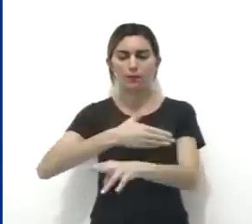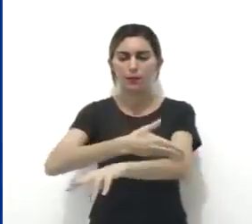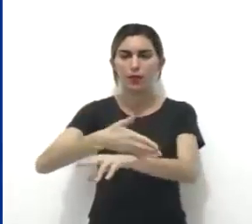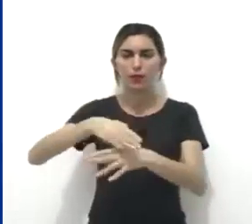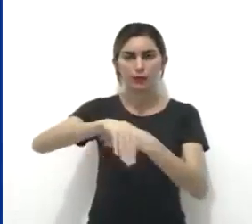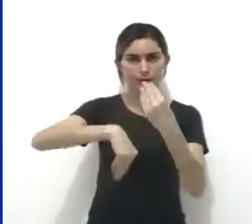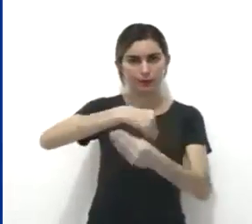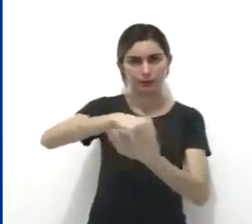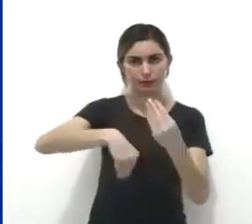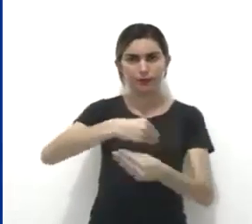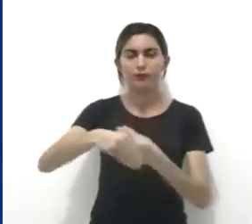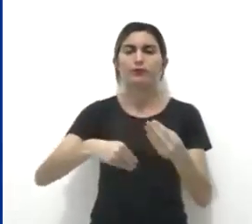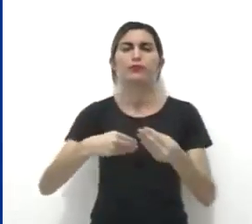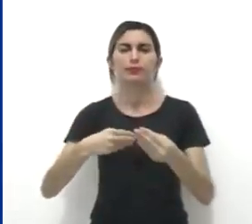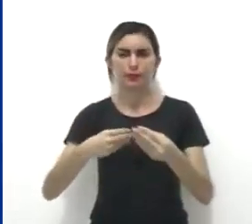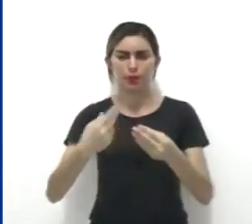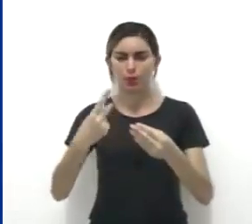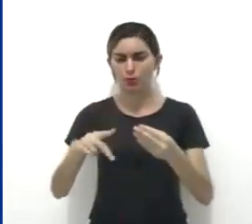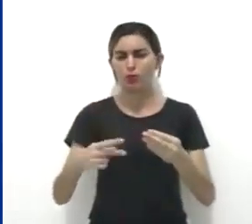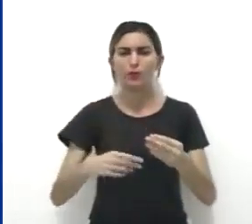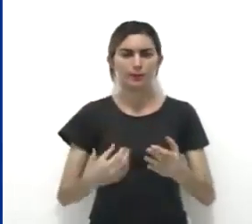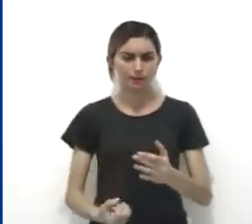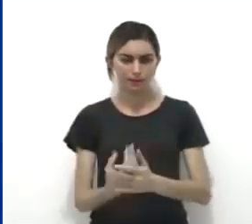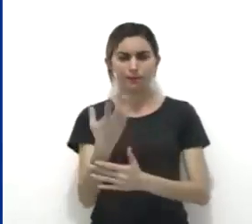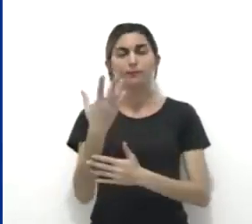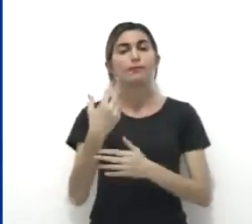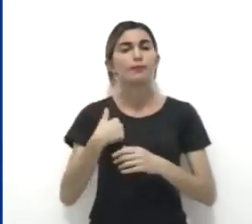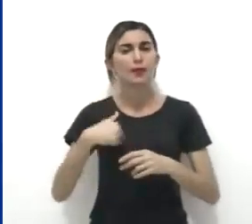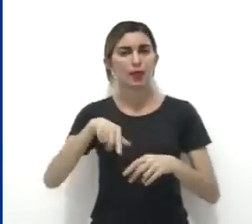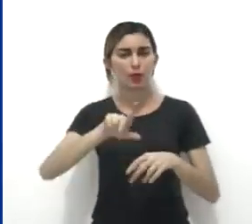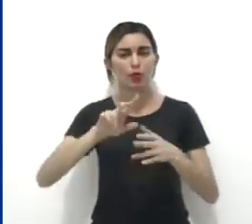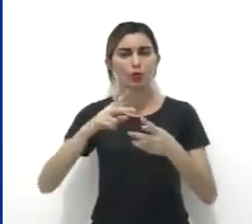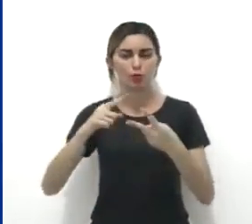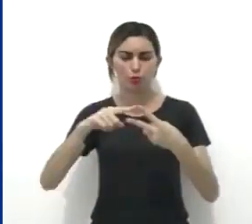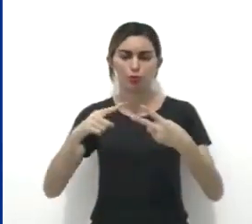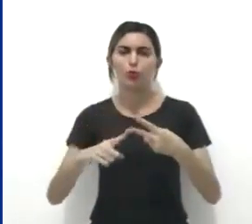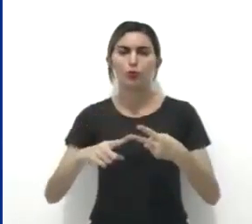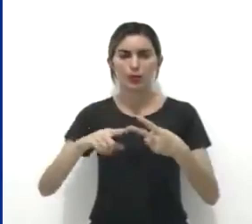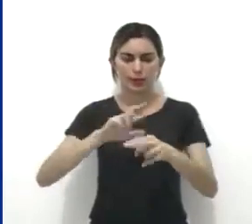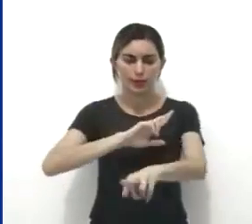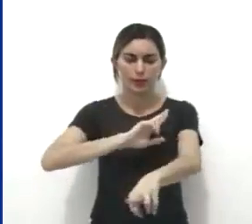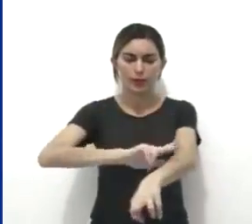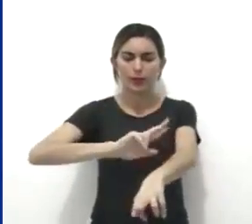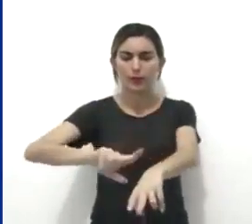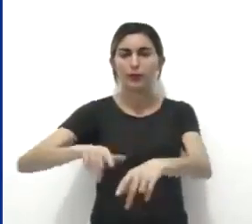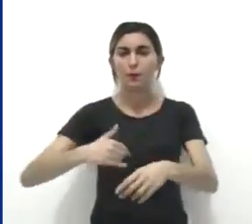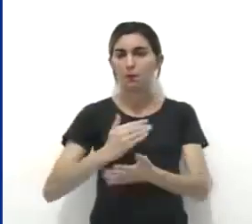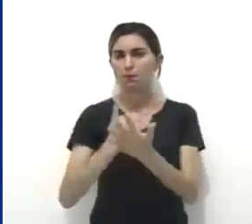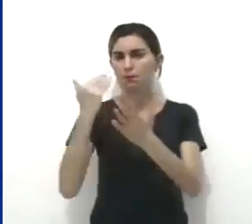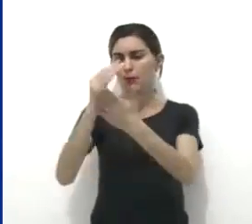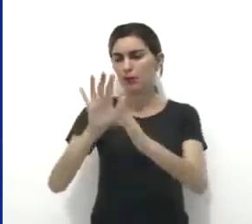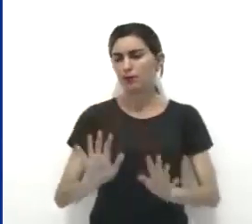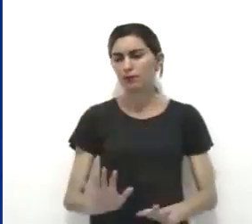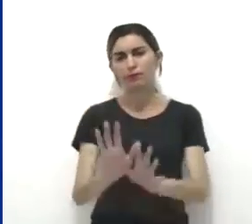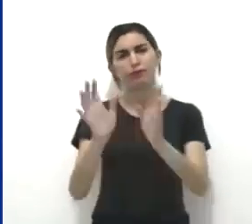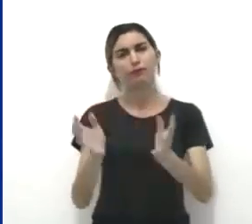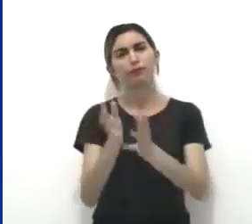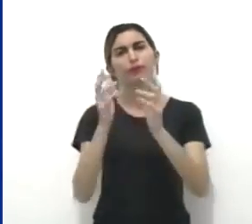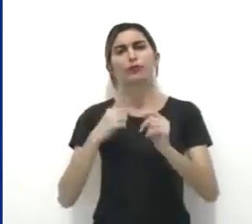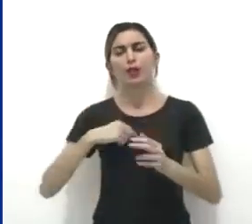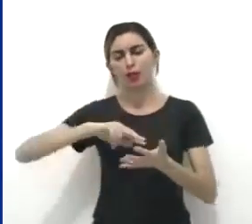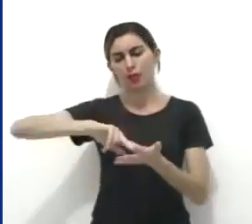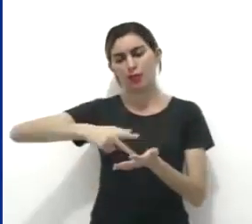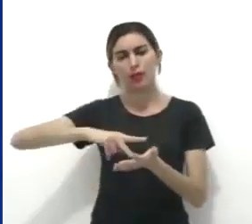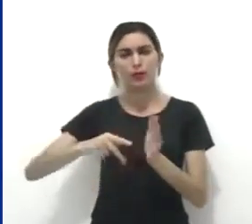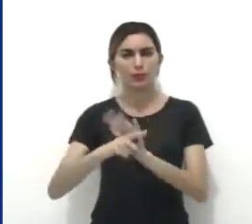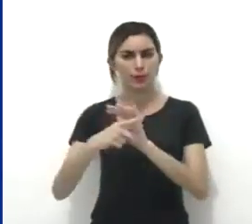branca, como traços marcantes de sua formação. Então essas são as 2 etnias que mais influenciaram as